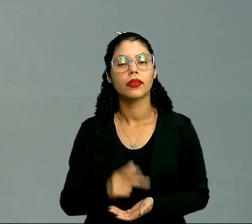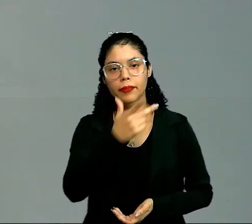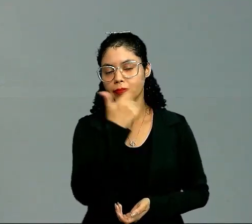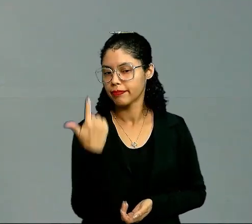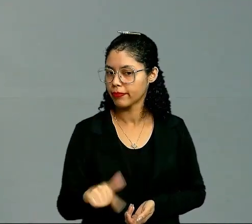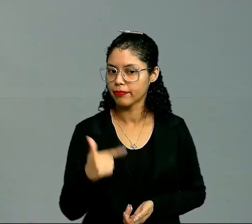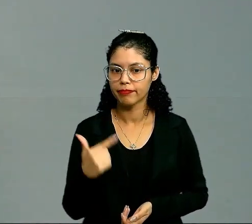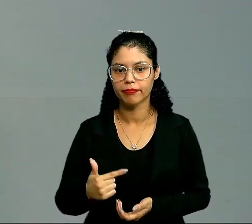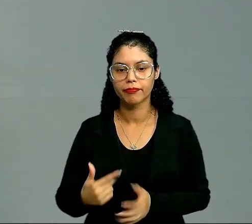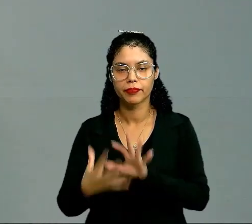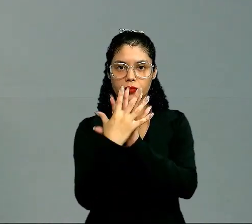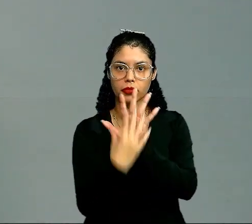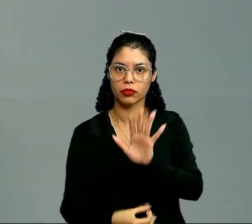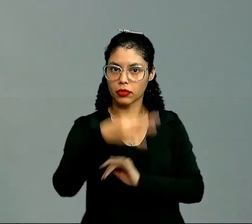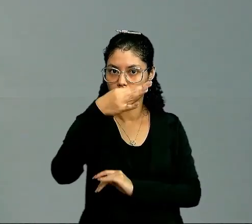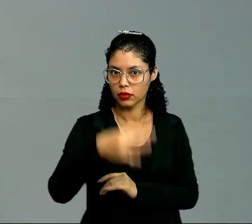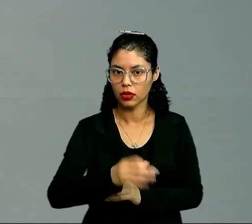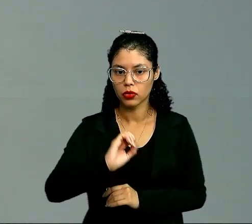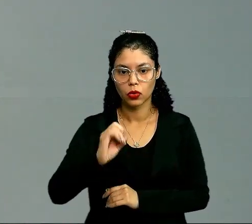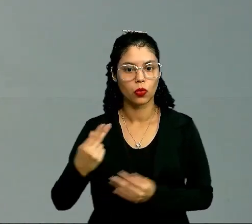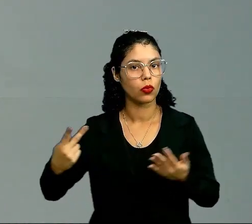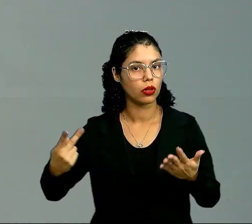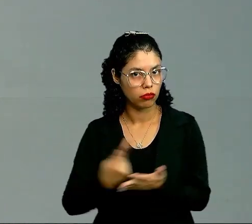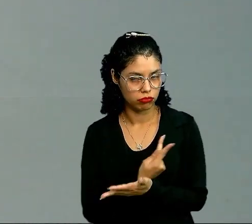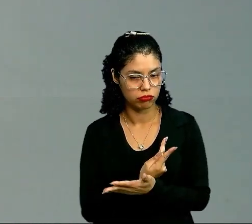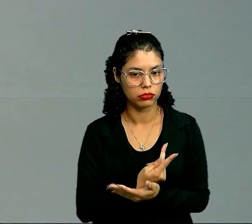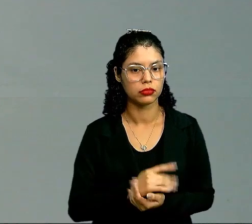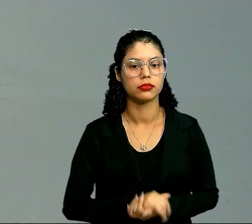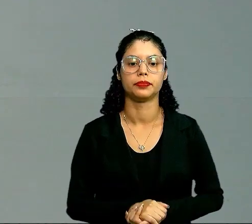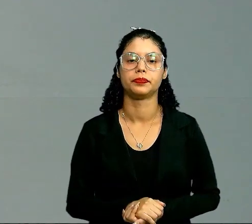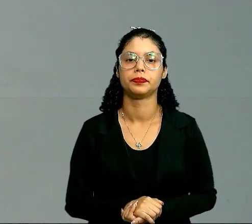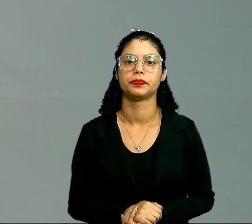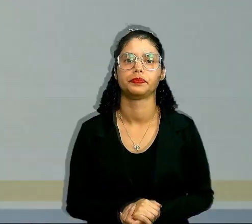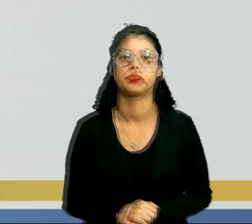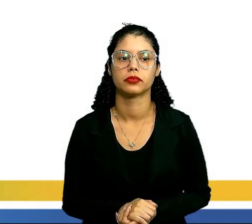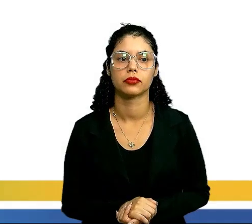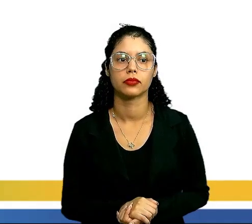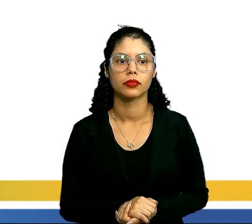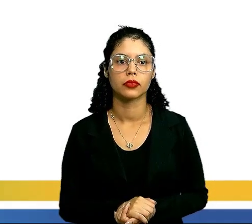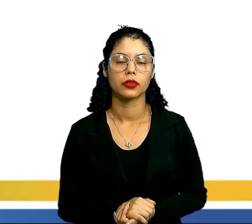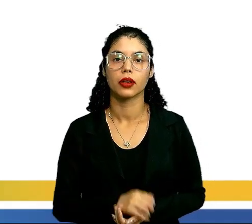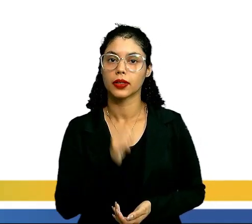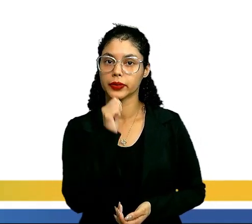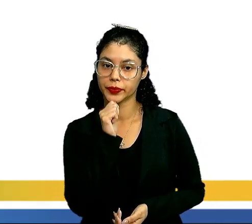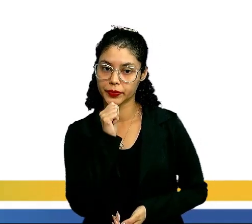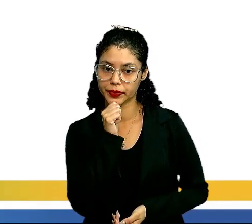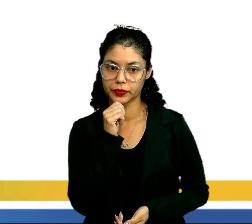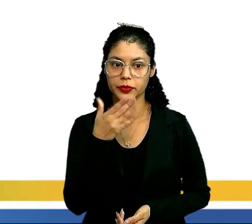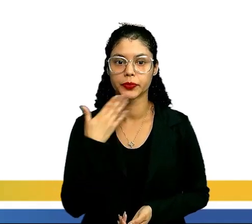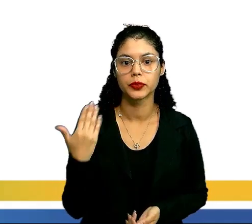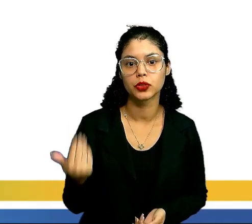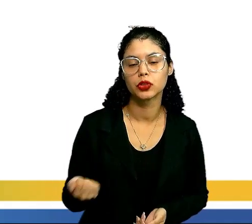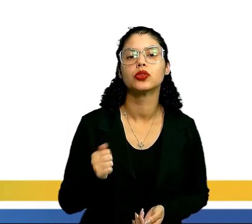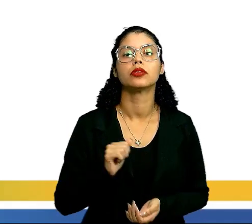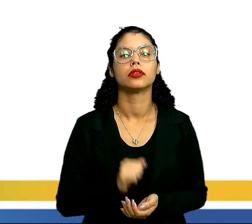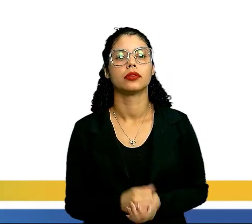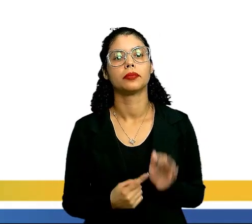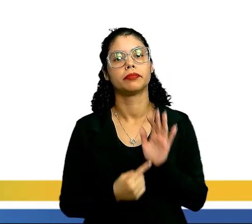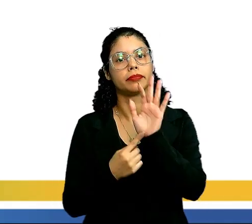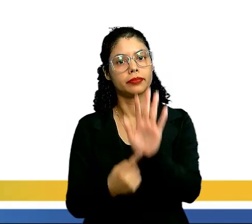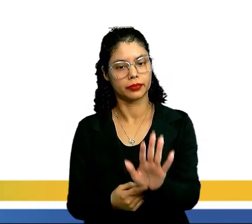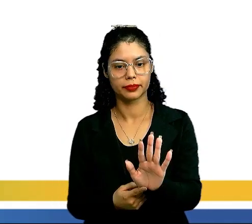existe uma projeção certa e nem existe uma projeção errada. Logo, gente, a melhor forma para